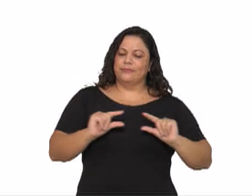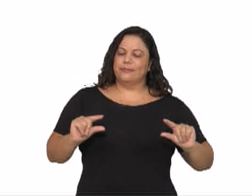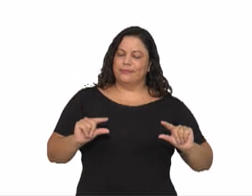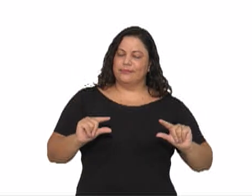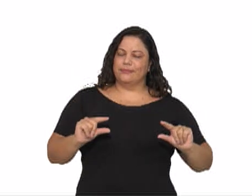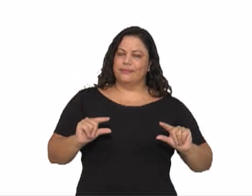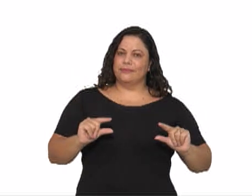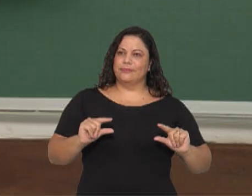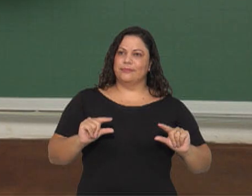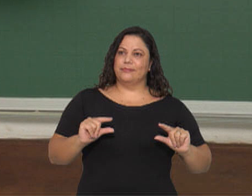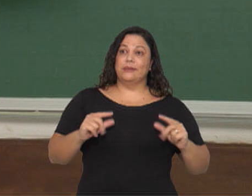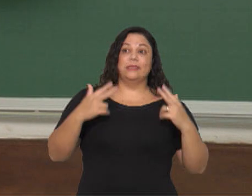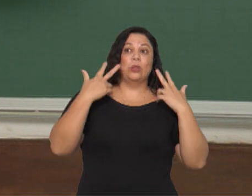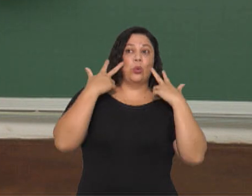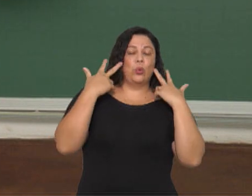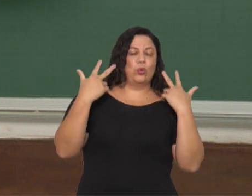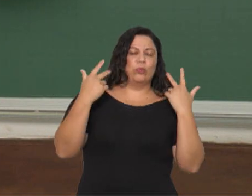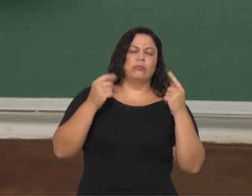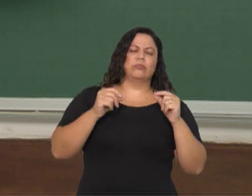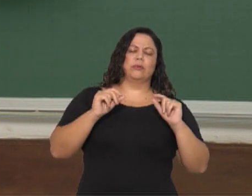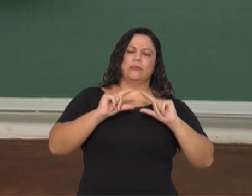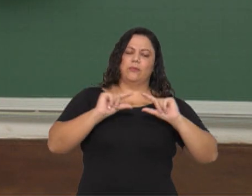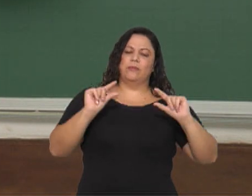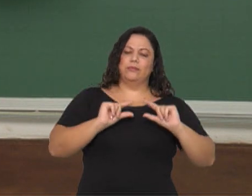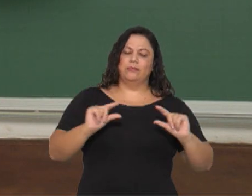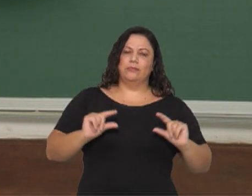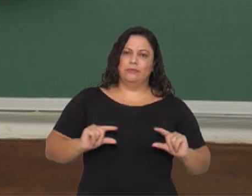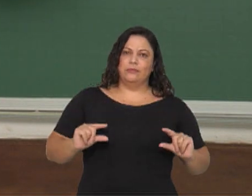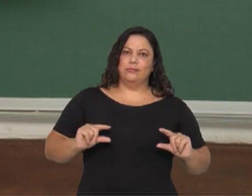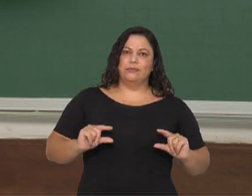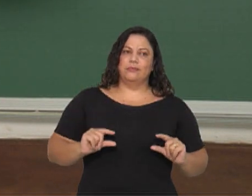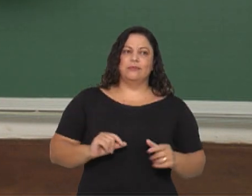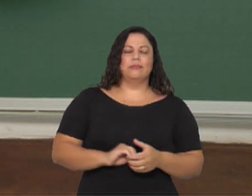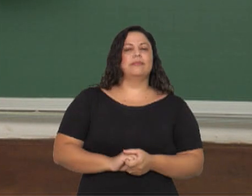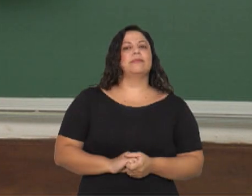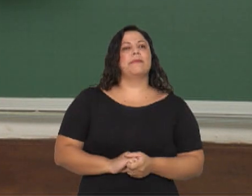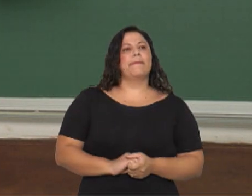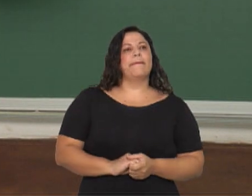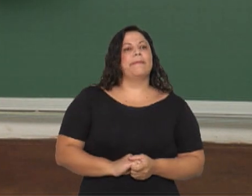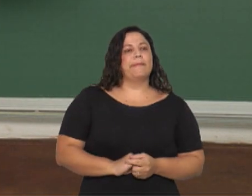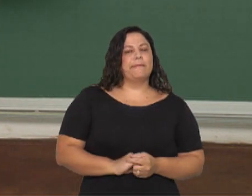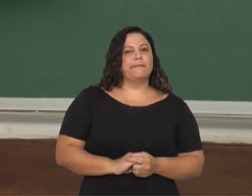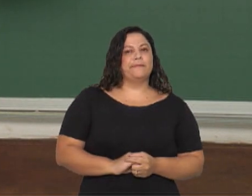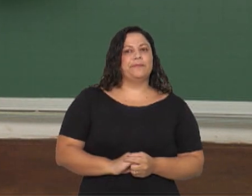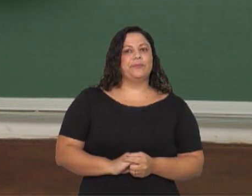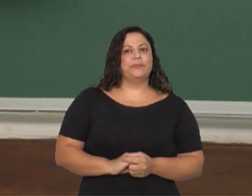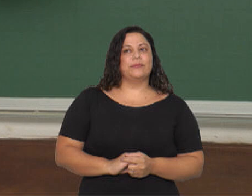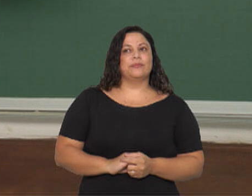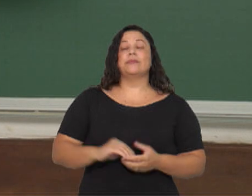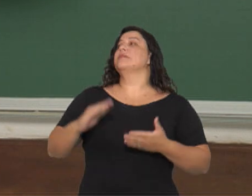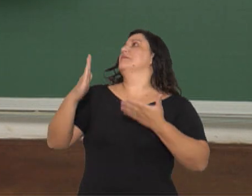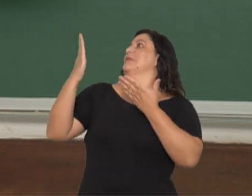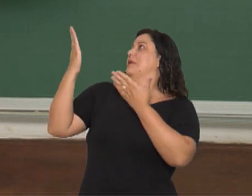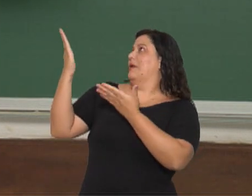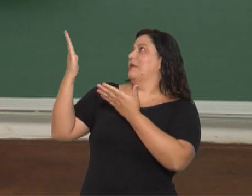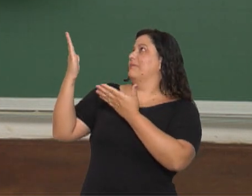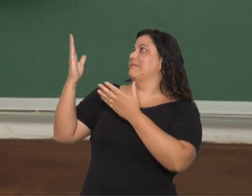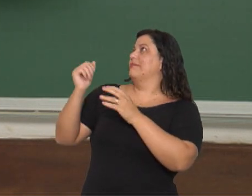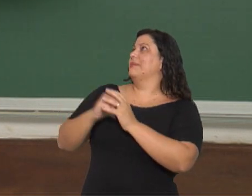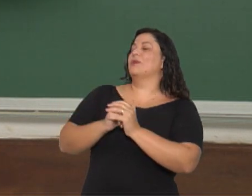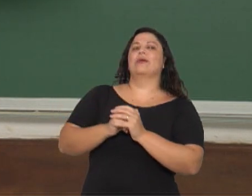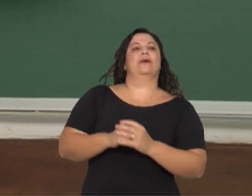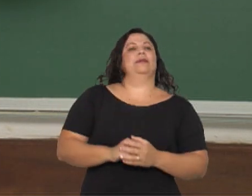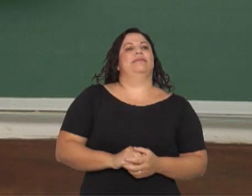obrigatoriedade. Normalmente construído em verso. ¿Os acordáis de eso? Pues bien, pasamos a nuestro ejercicio